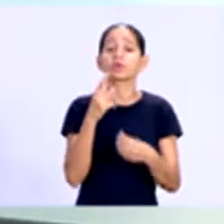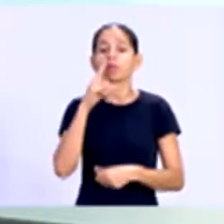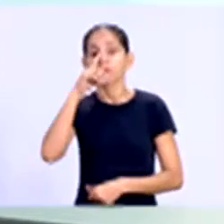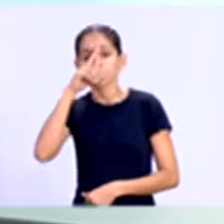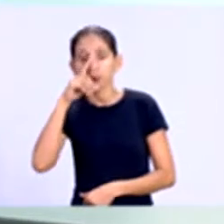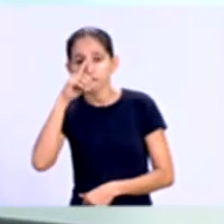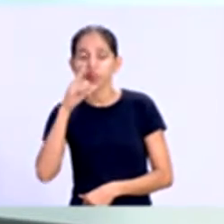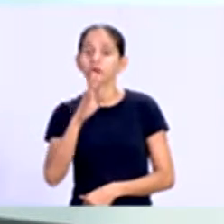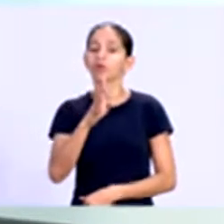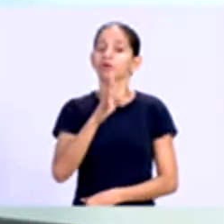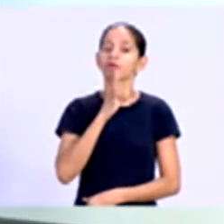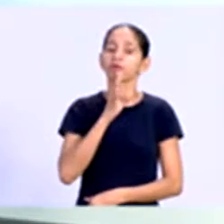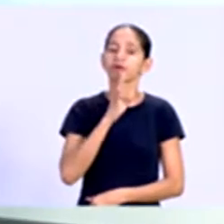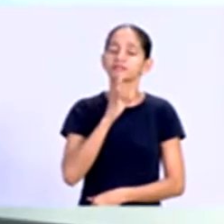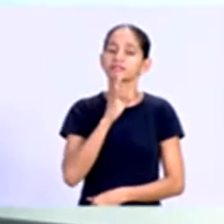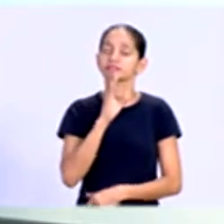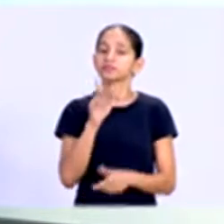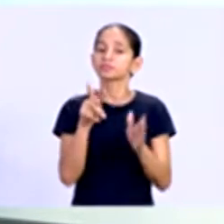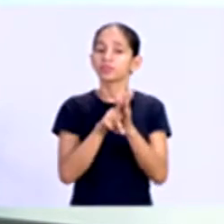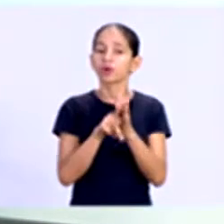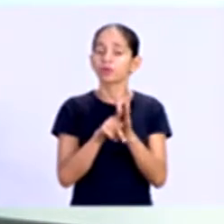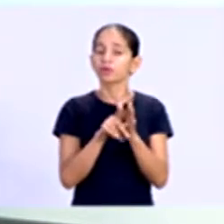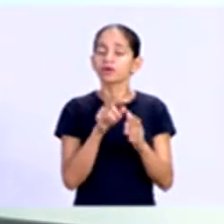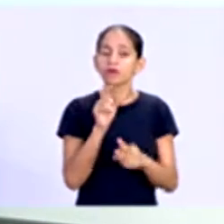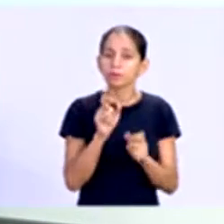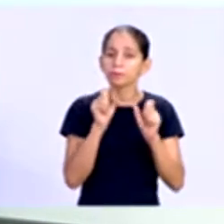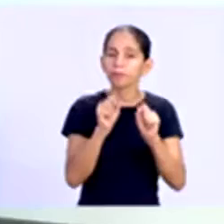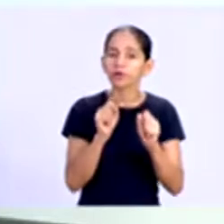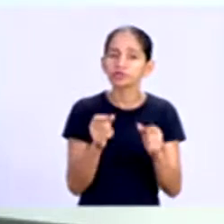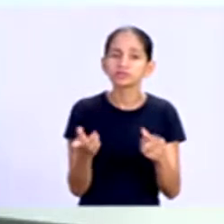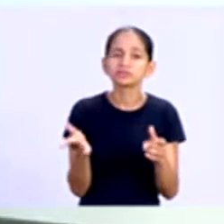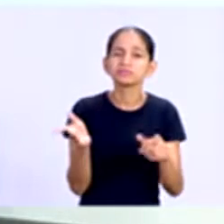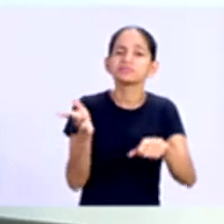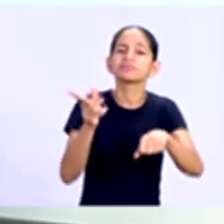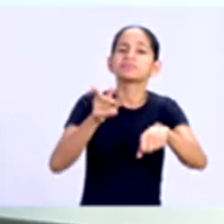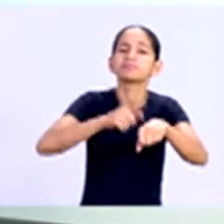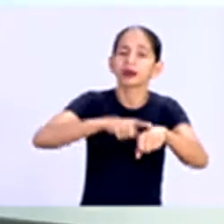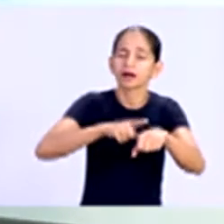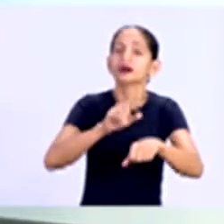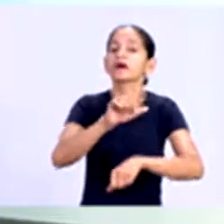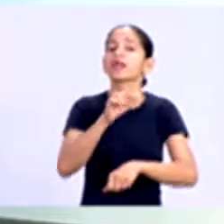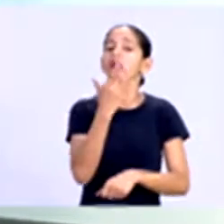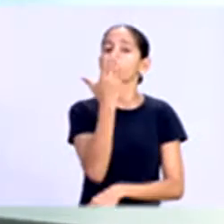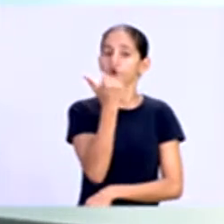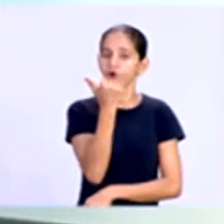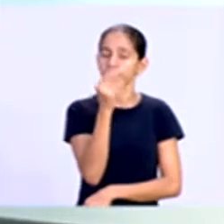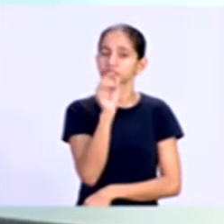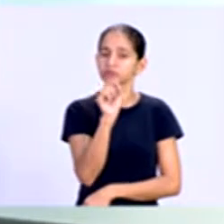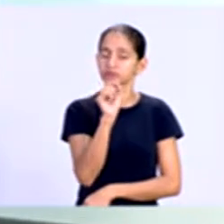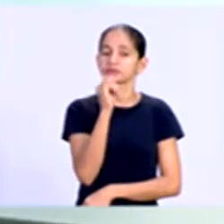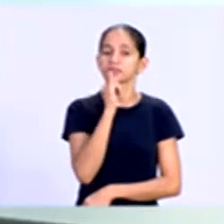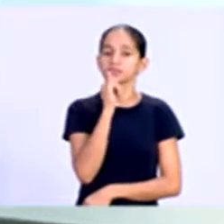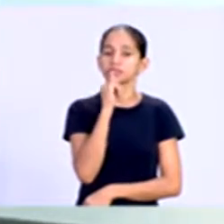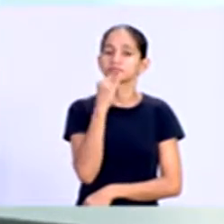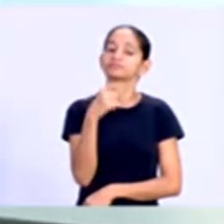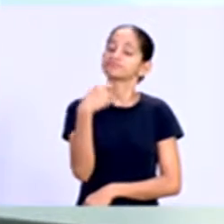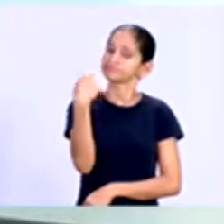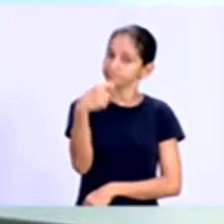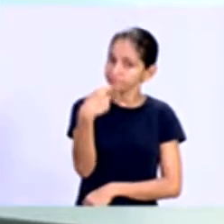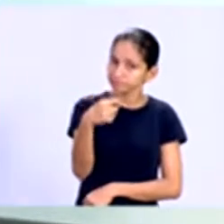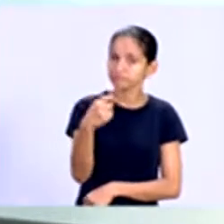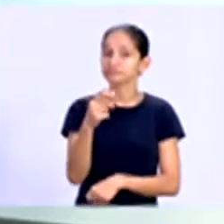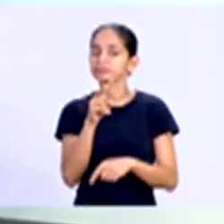perigos, conhecidos como perigos físicos, podem parar no alimento? Por exemplo, é necessário em uma